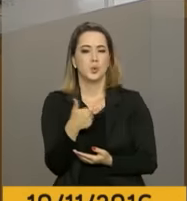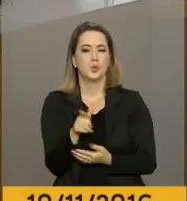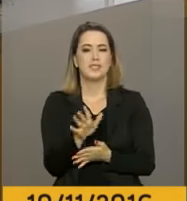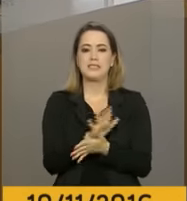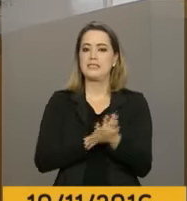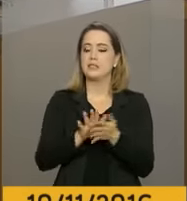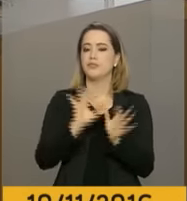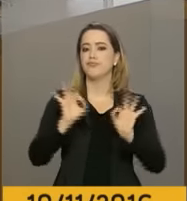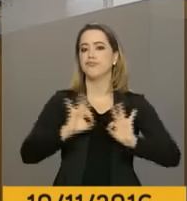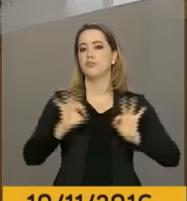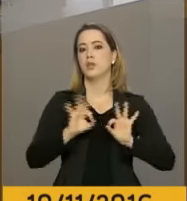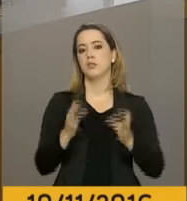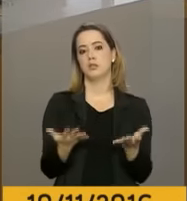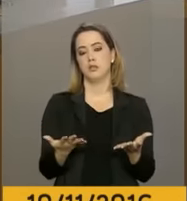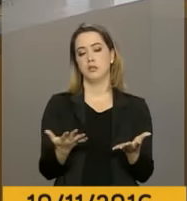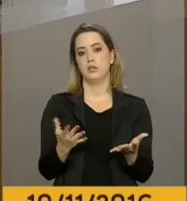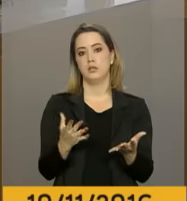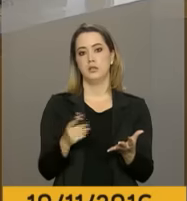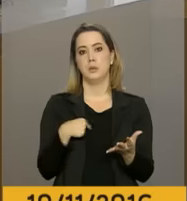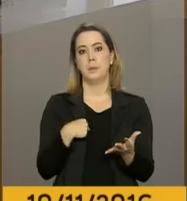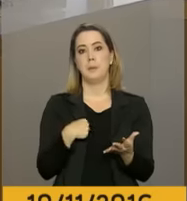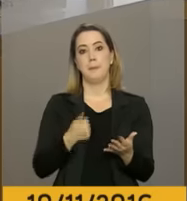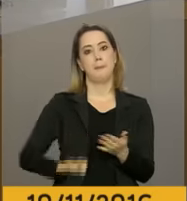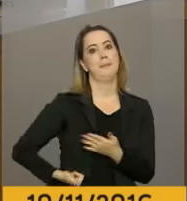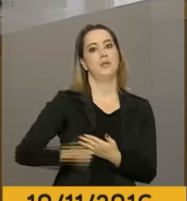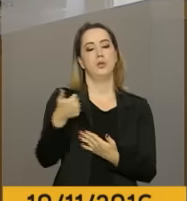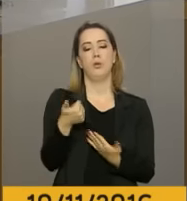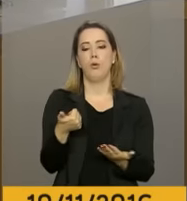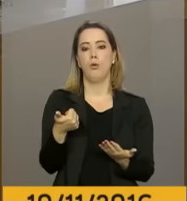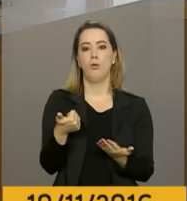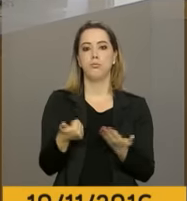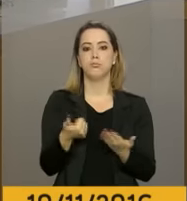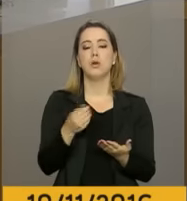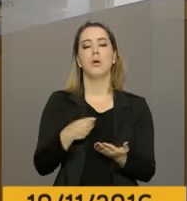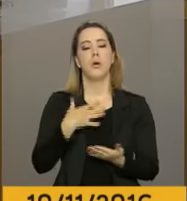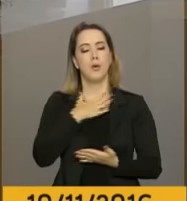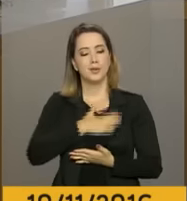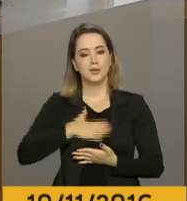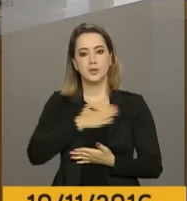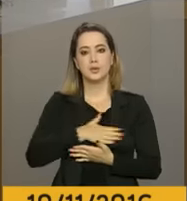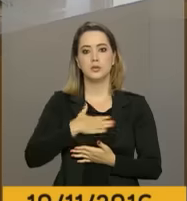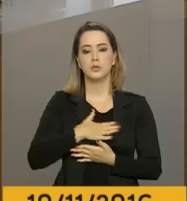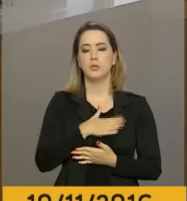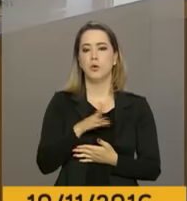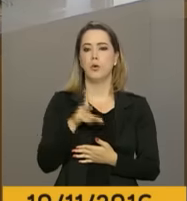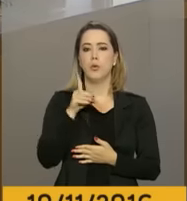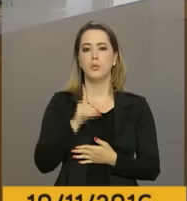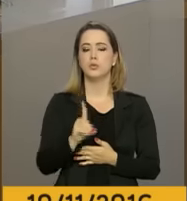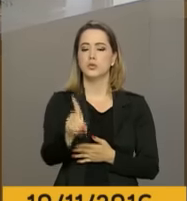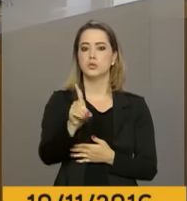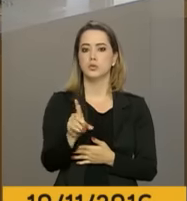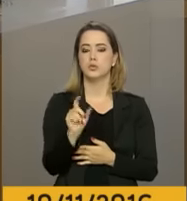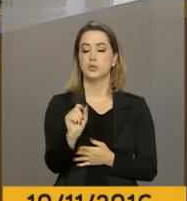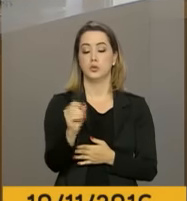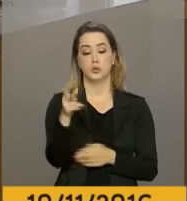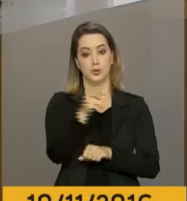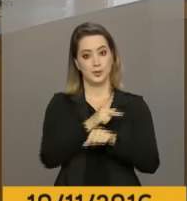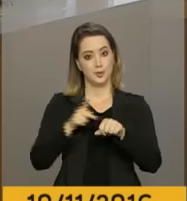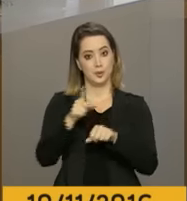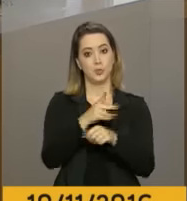mais, digamos assim, compensador e agradável para um dirigente do